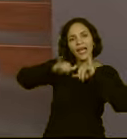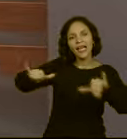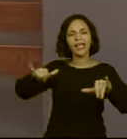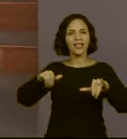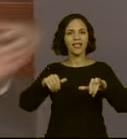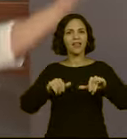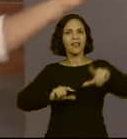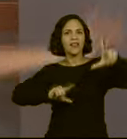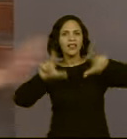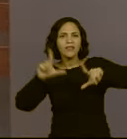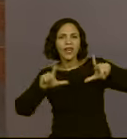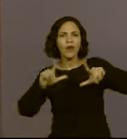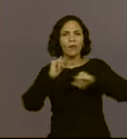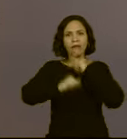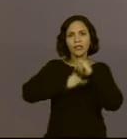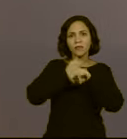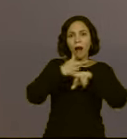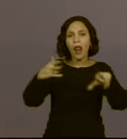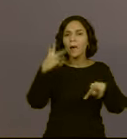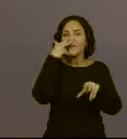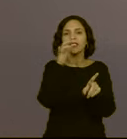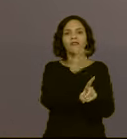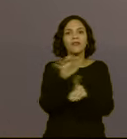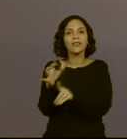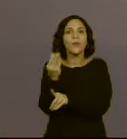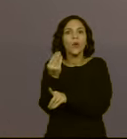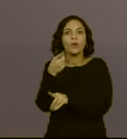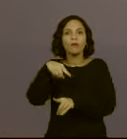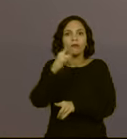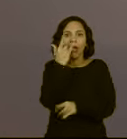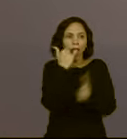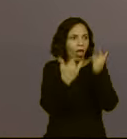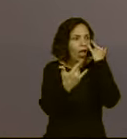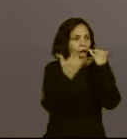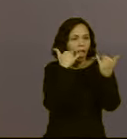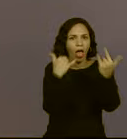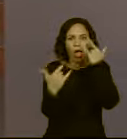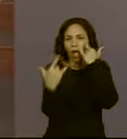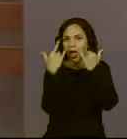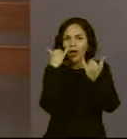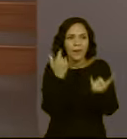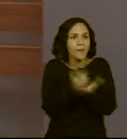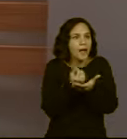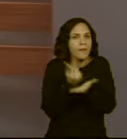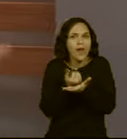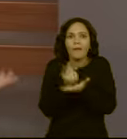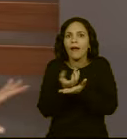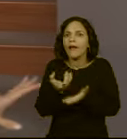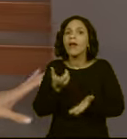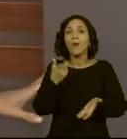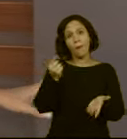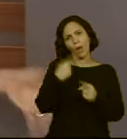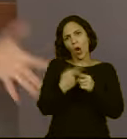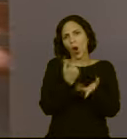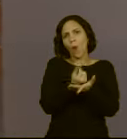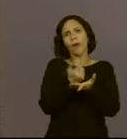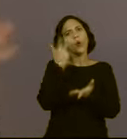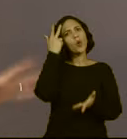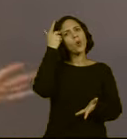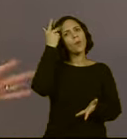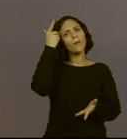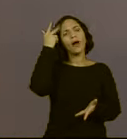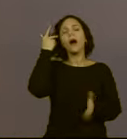mídia eles contribuem muito para o consumismo EA gente consumidor que somos que consumia normal né